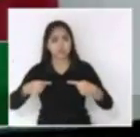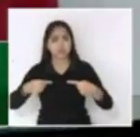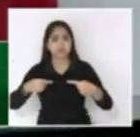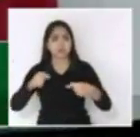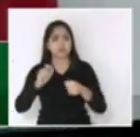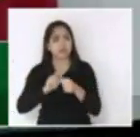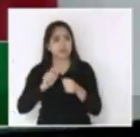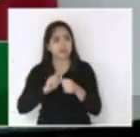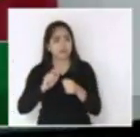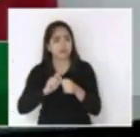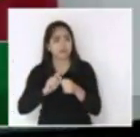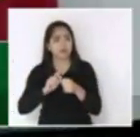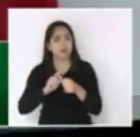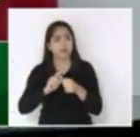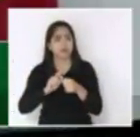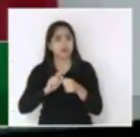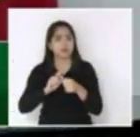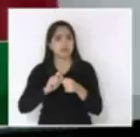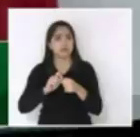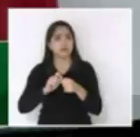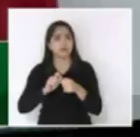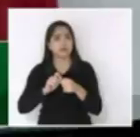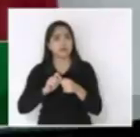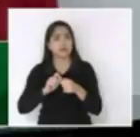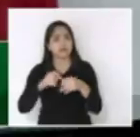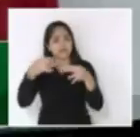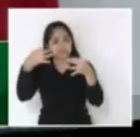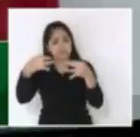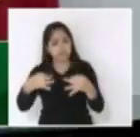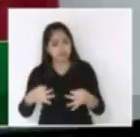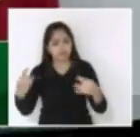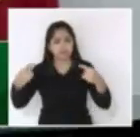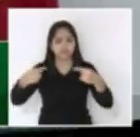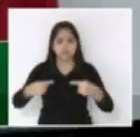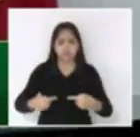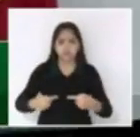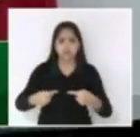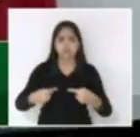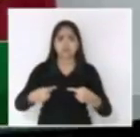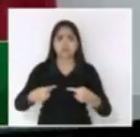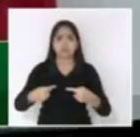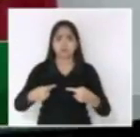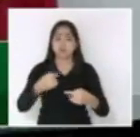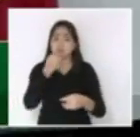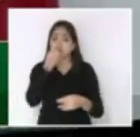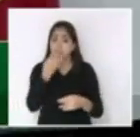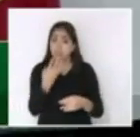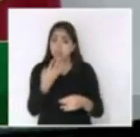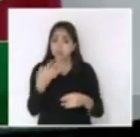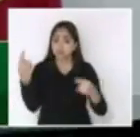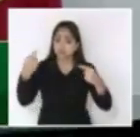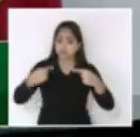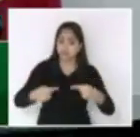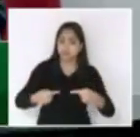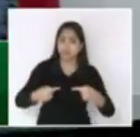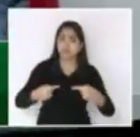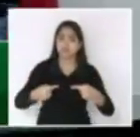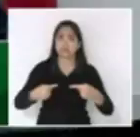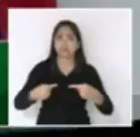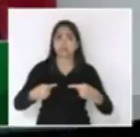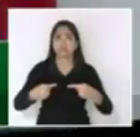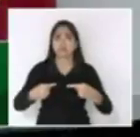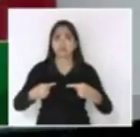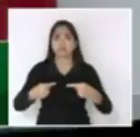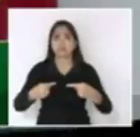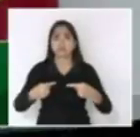deputado Sarita, nós temos aqui uma oposição proativa, racional, e ela é boa, deputada Ana Paula, porque Santo Agostinho, e eu encerro o meu